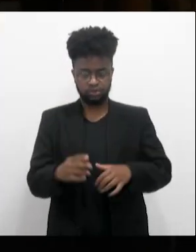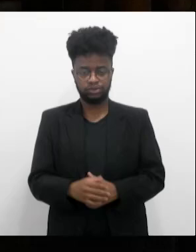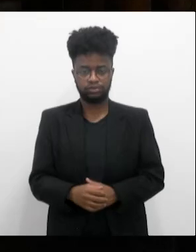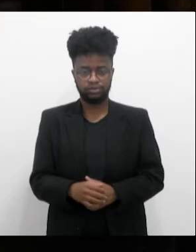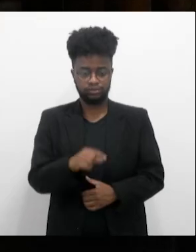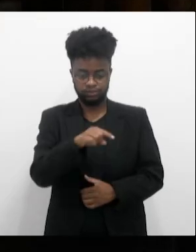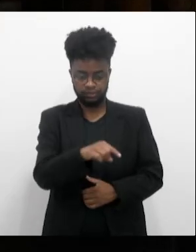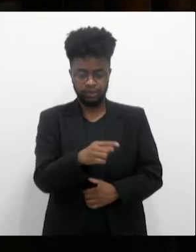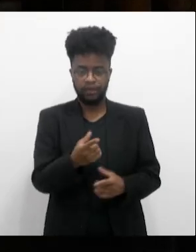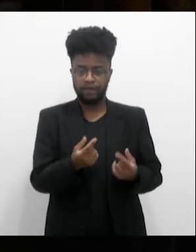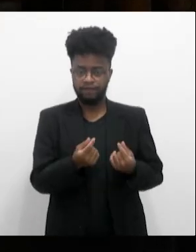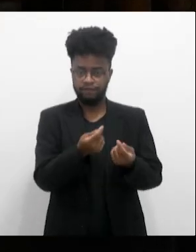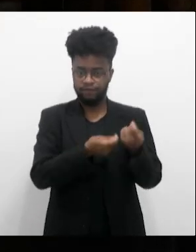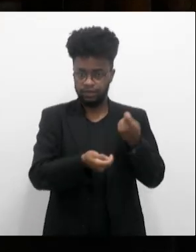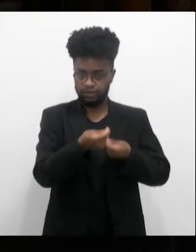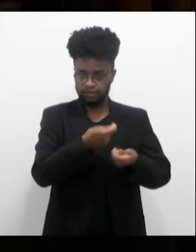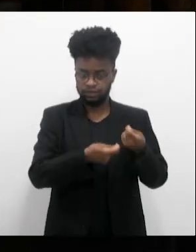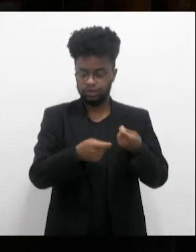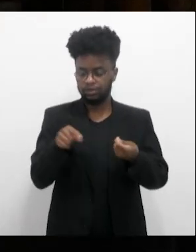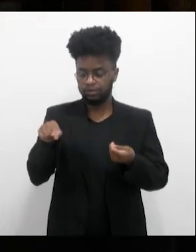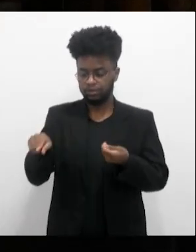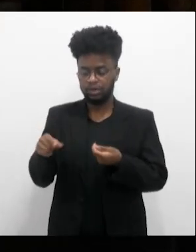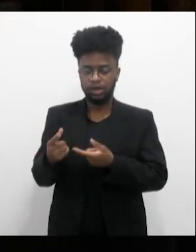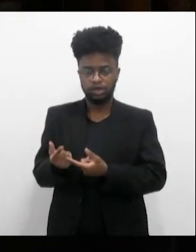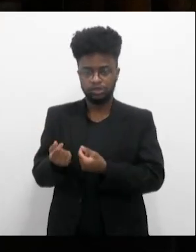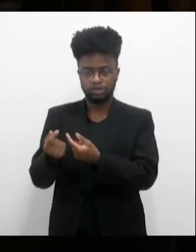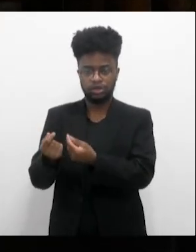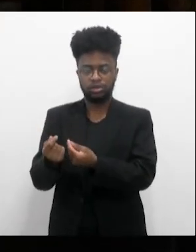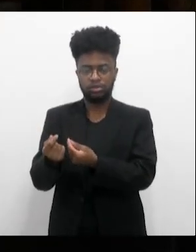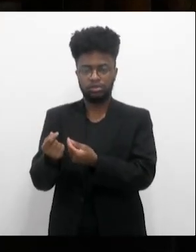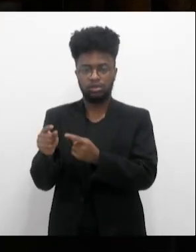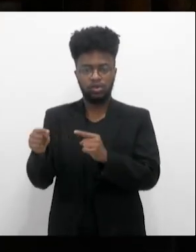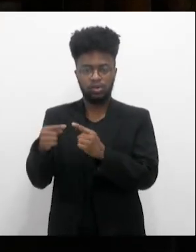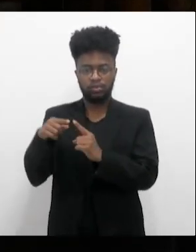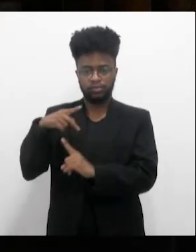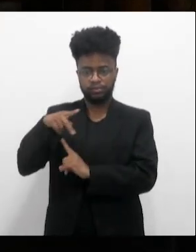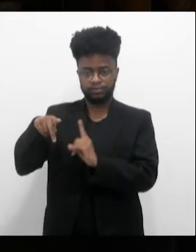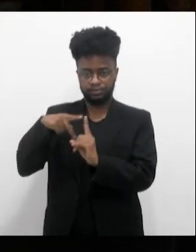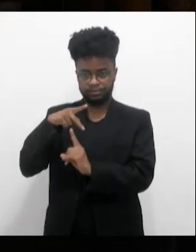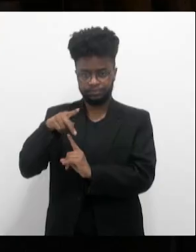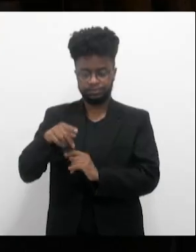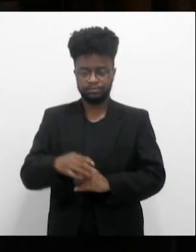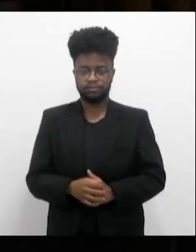fundo financeiro e no fundo previdenciário.